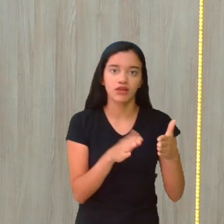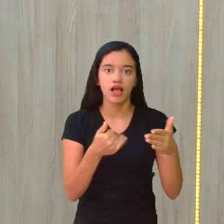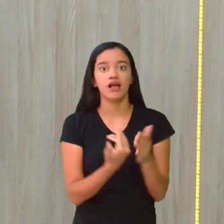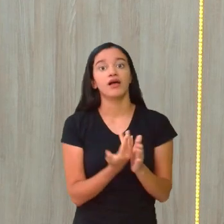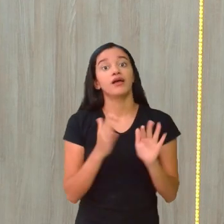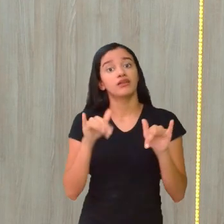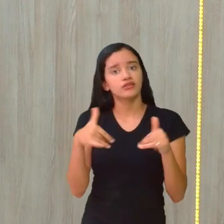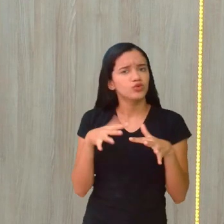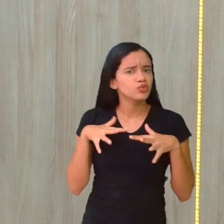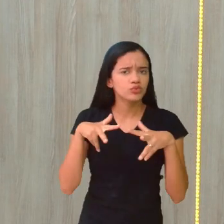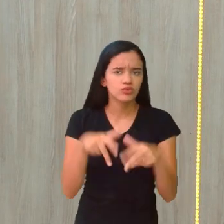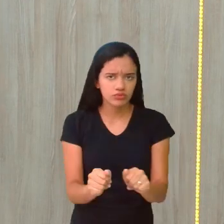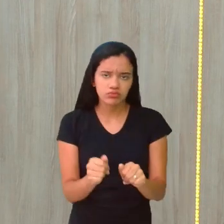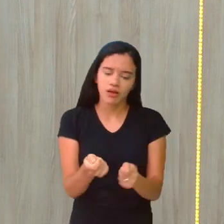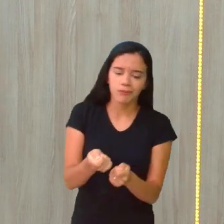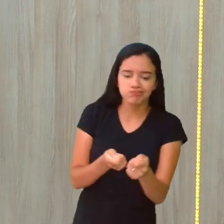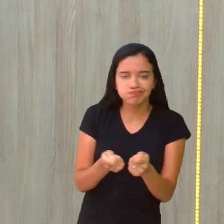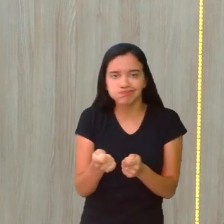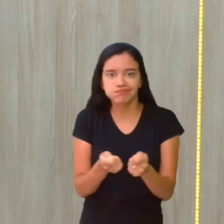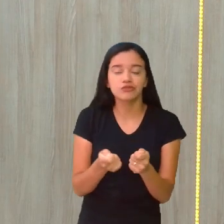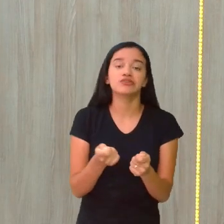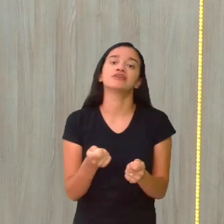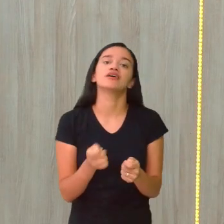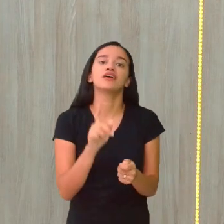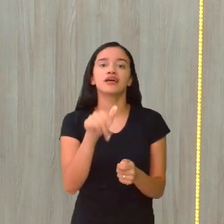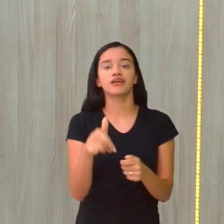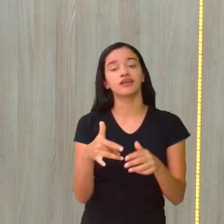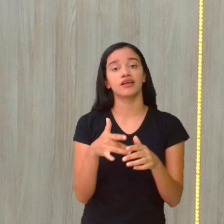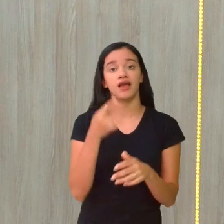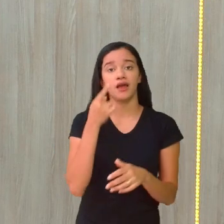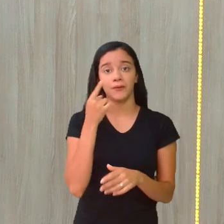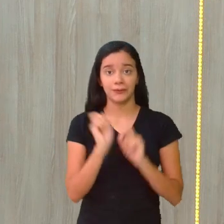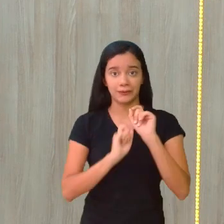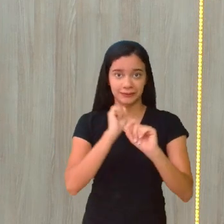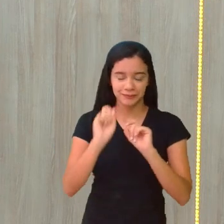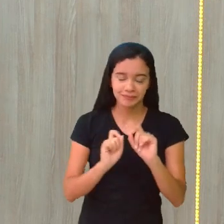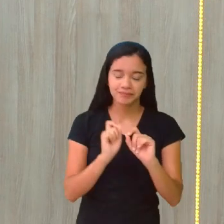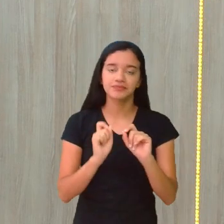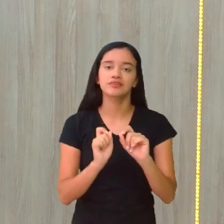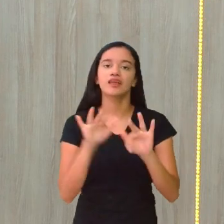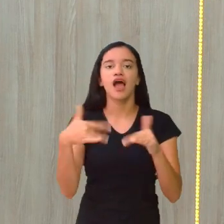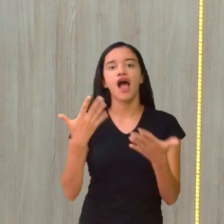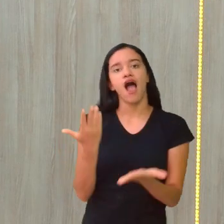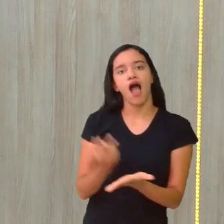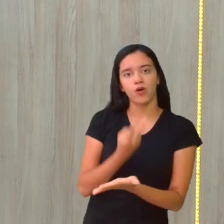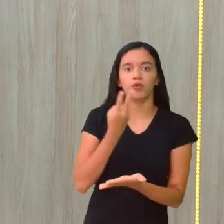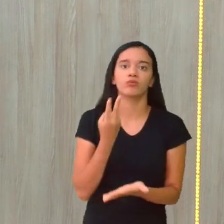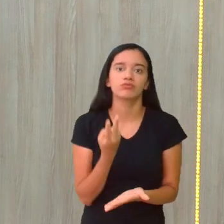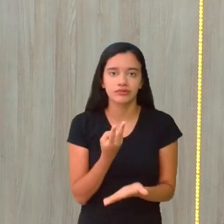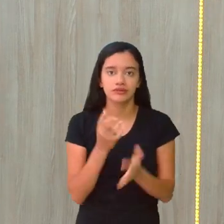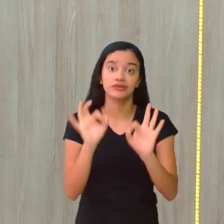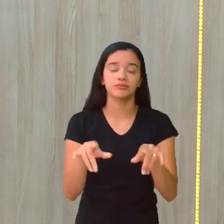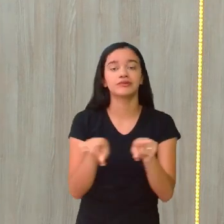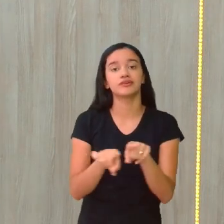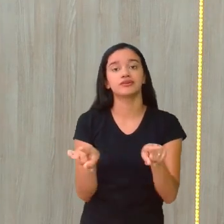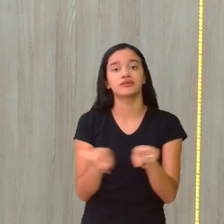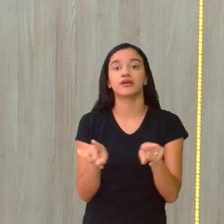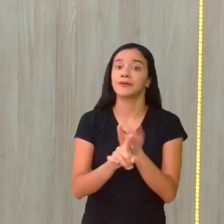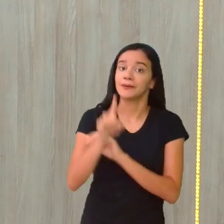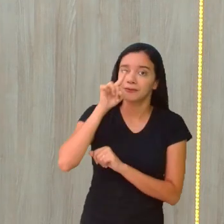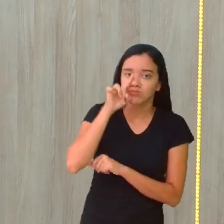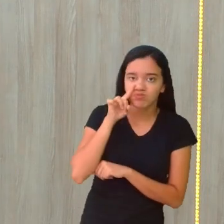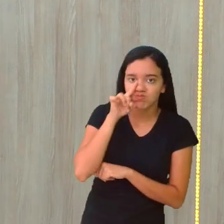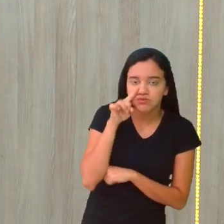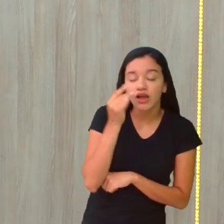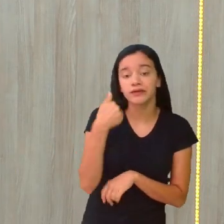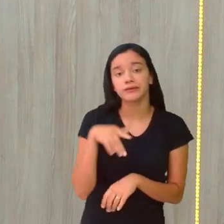Então tudo isso é controlado. Por mais que essa imprevisibilidade aconteça, né, esse risco ele